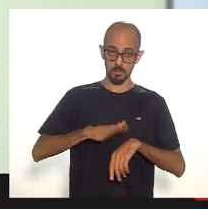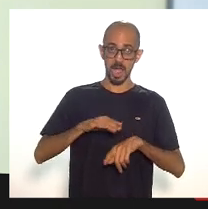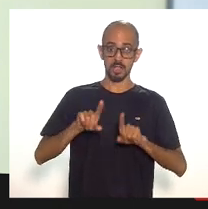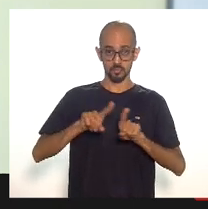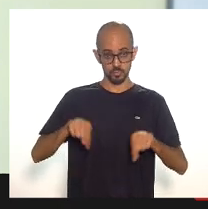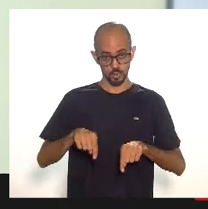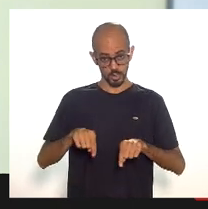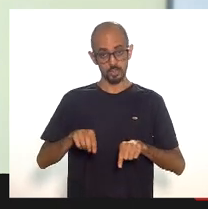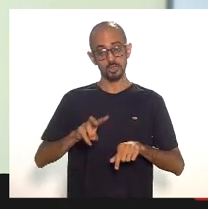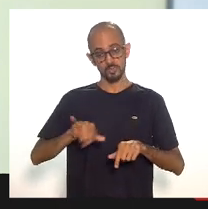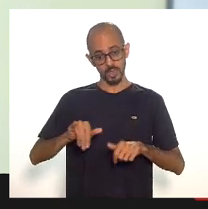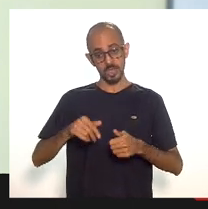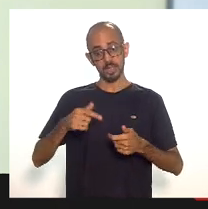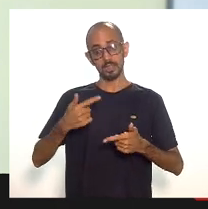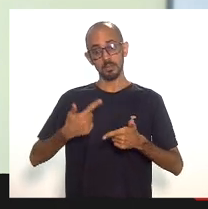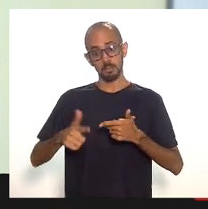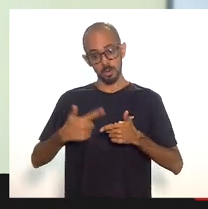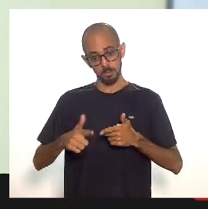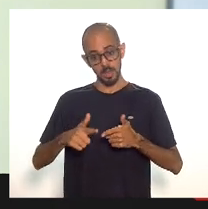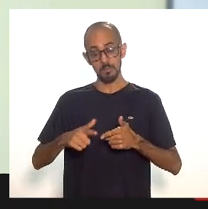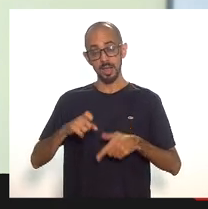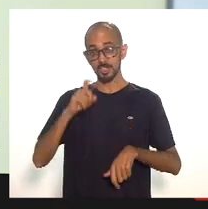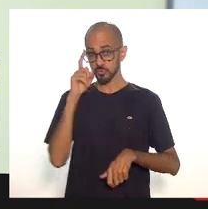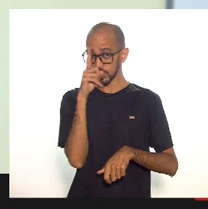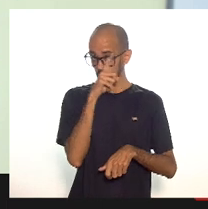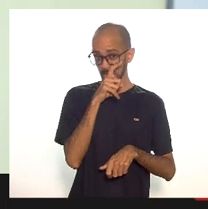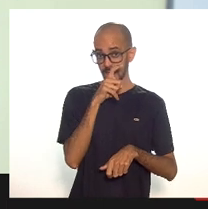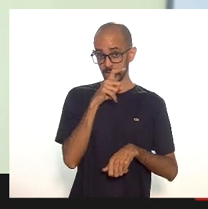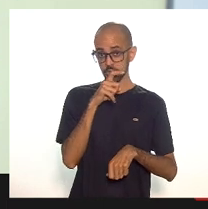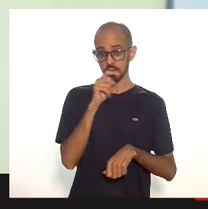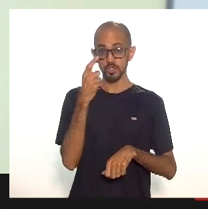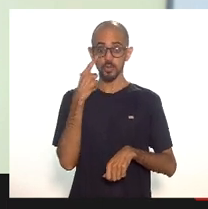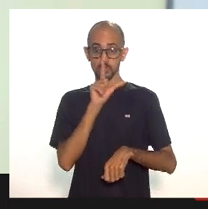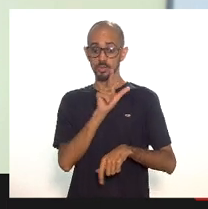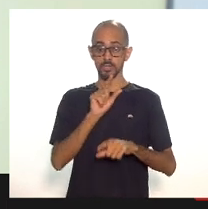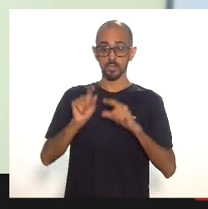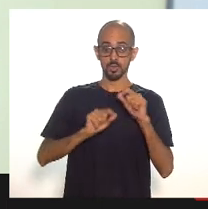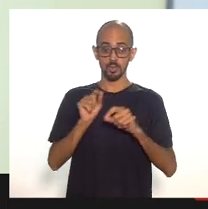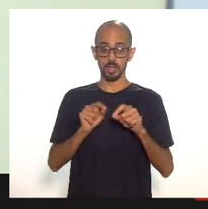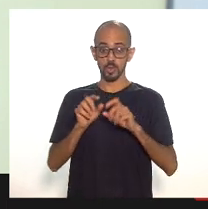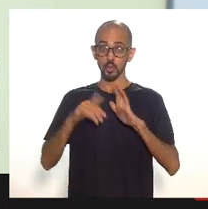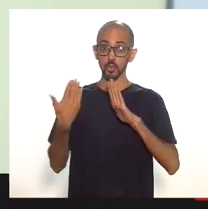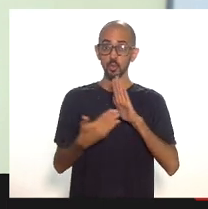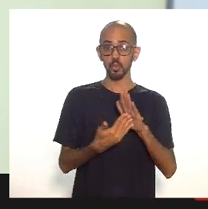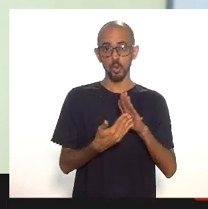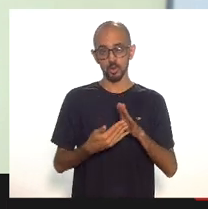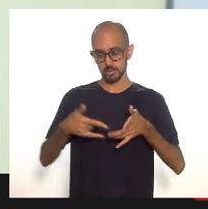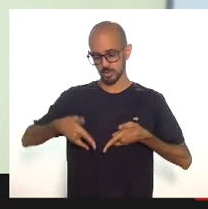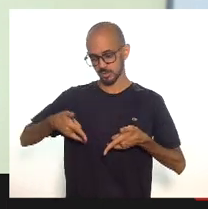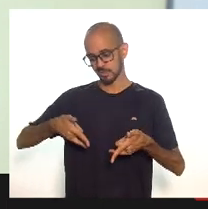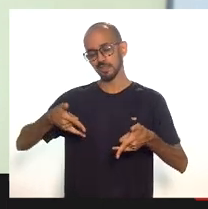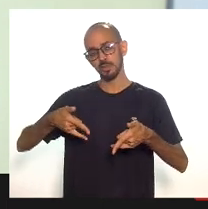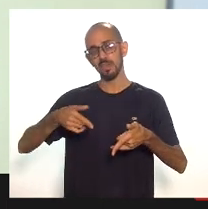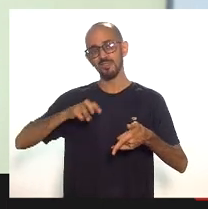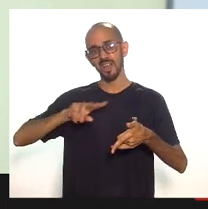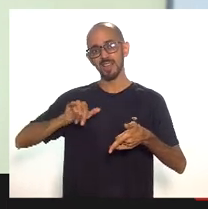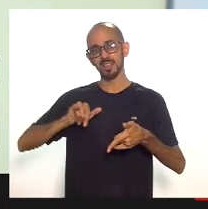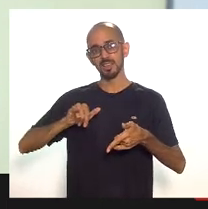nós vamos ter extrema dificuldade de completar todos esses leitos. A gente